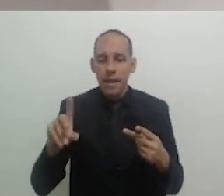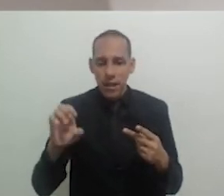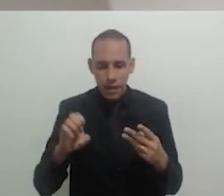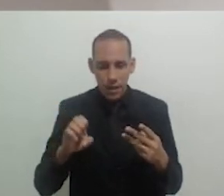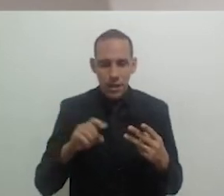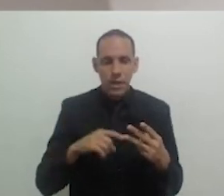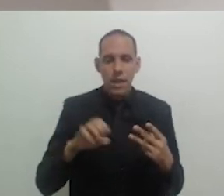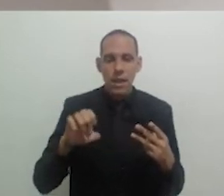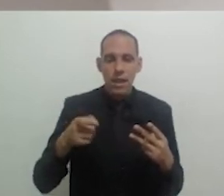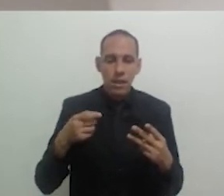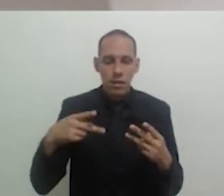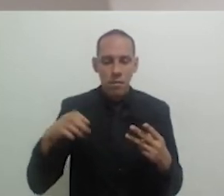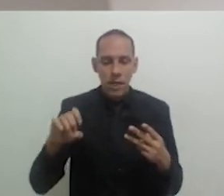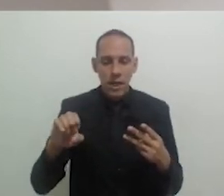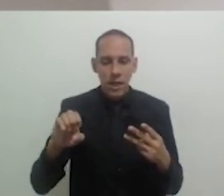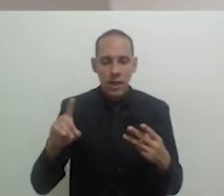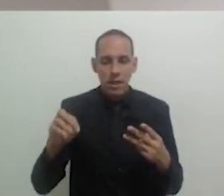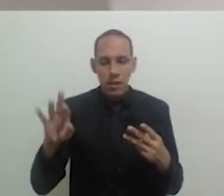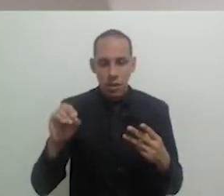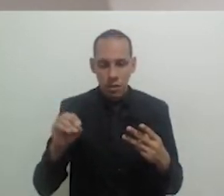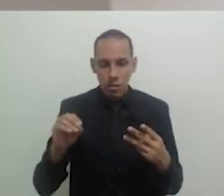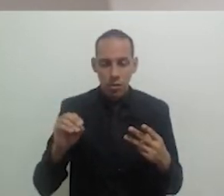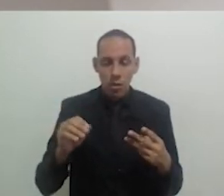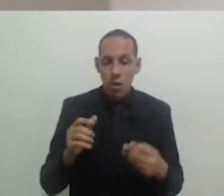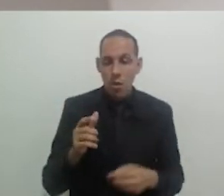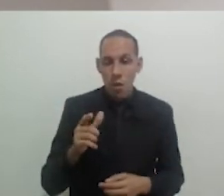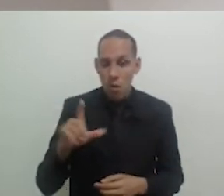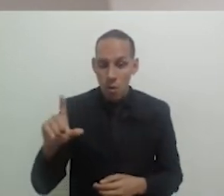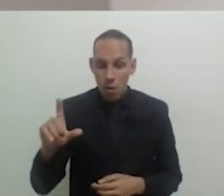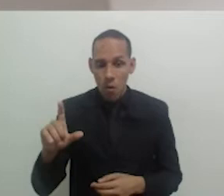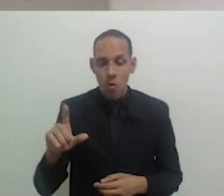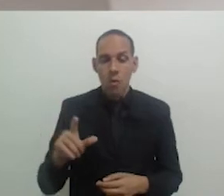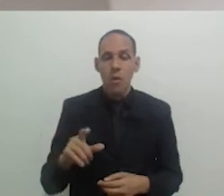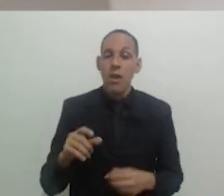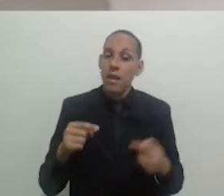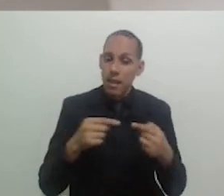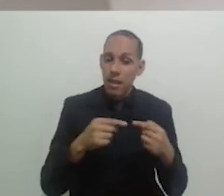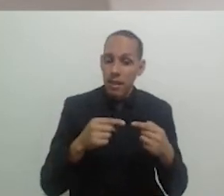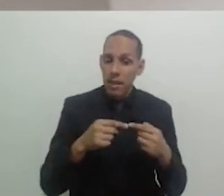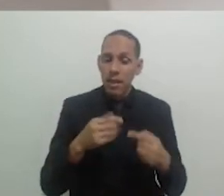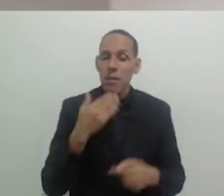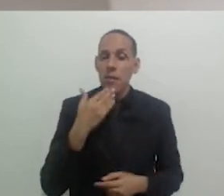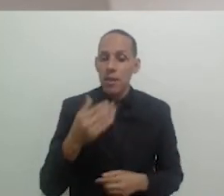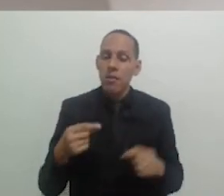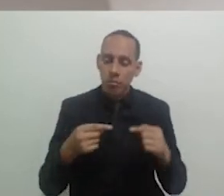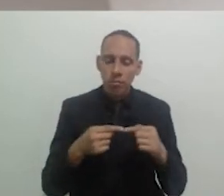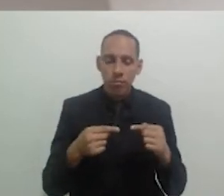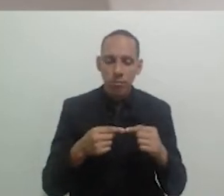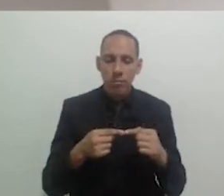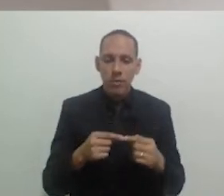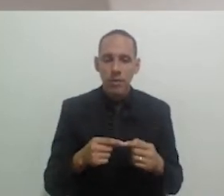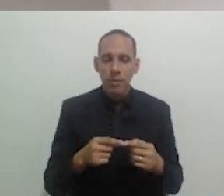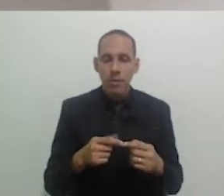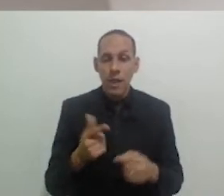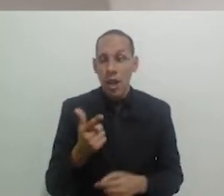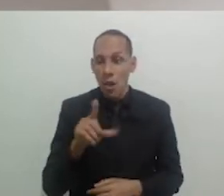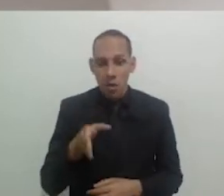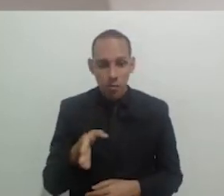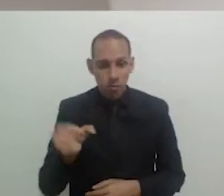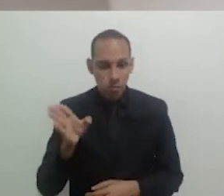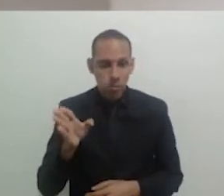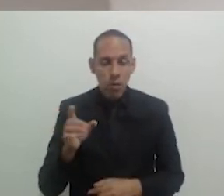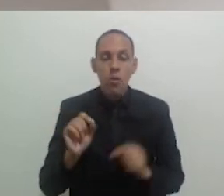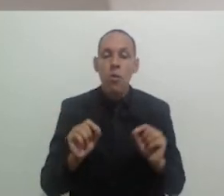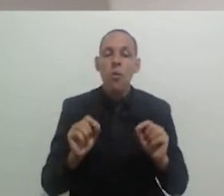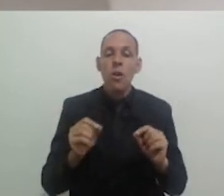Procedência da ação, esse que eu falei agora foi pela procedência do pedido. A outra corrente divergente, pela